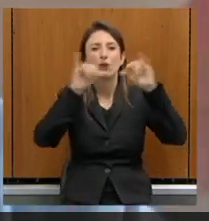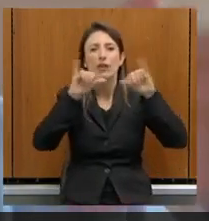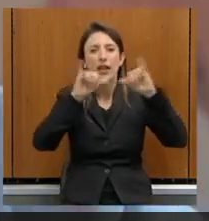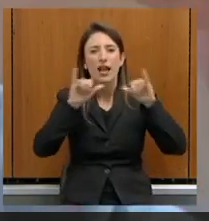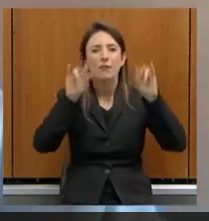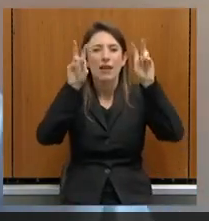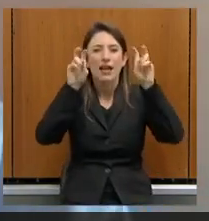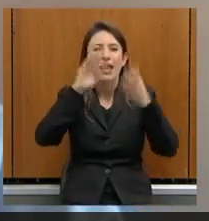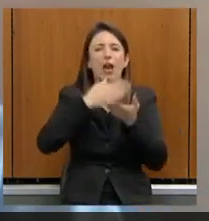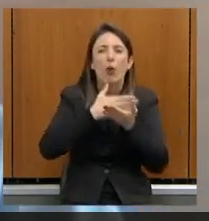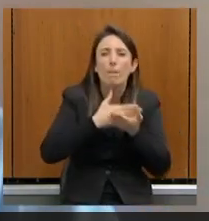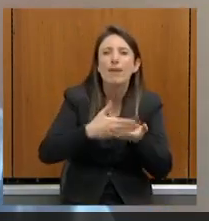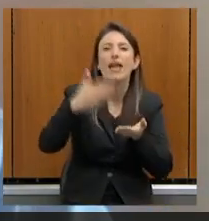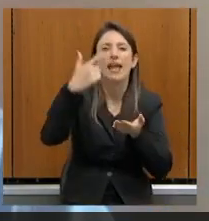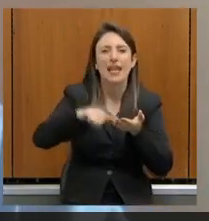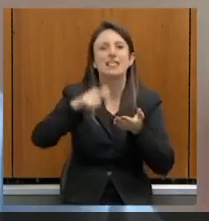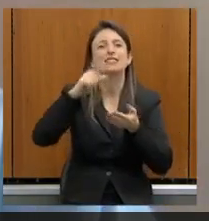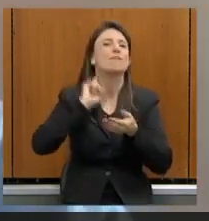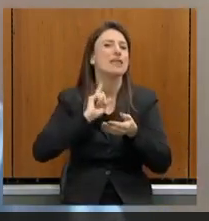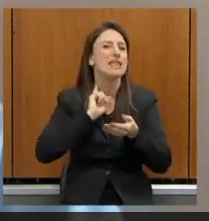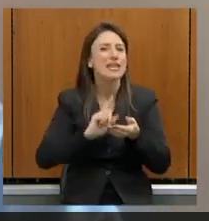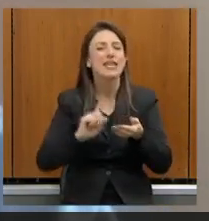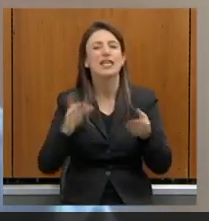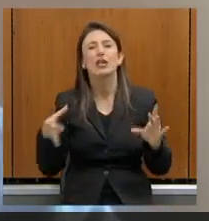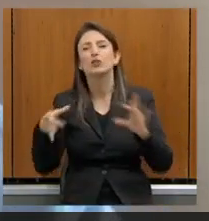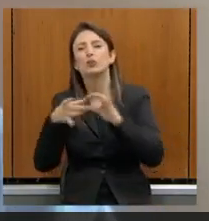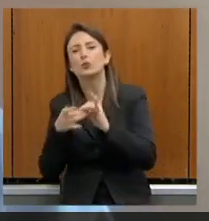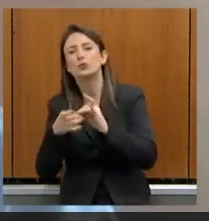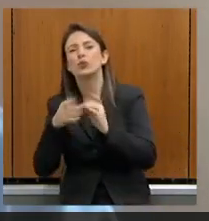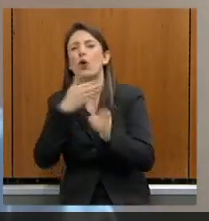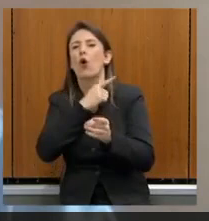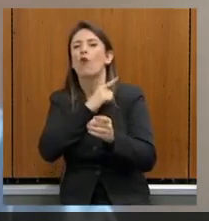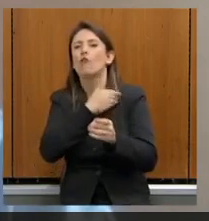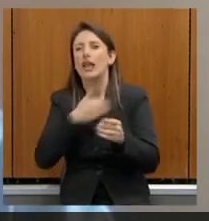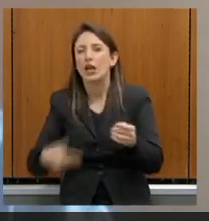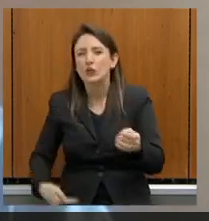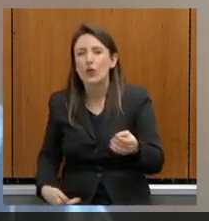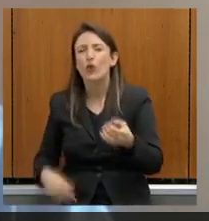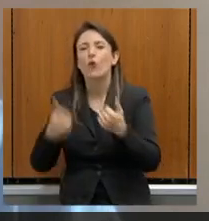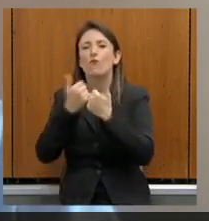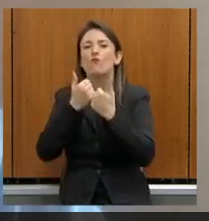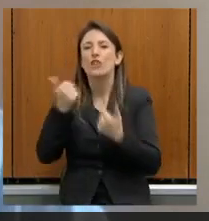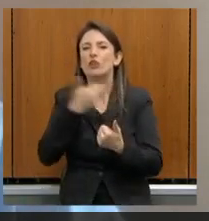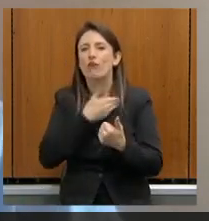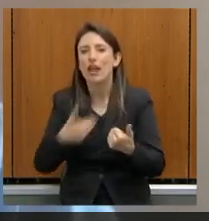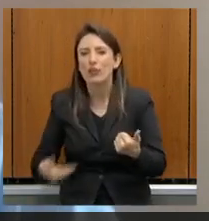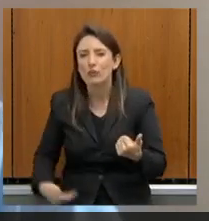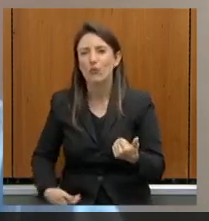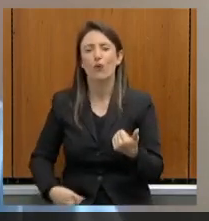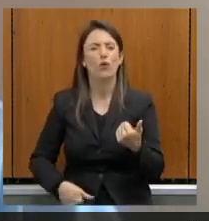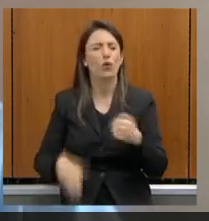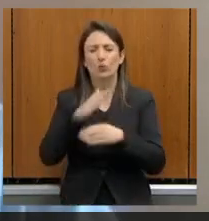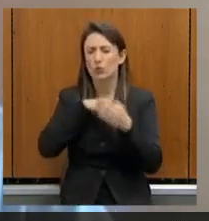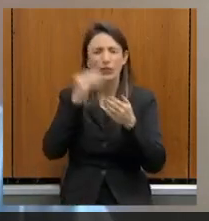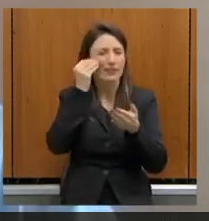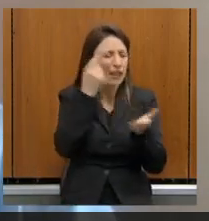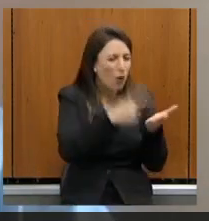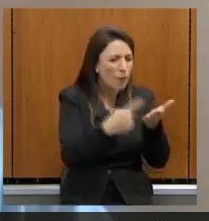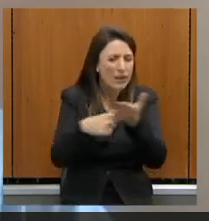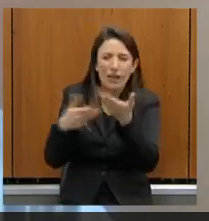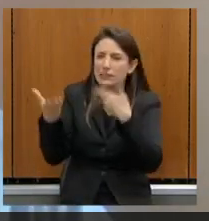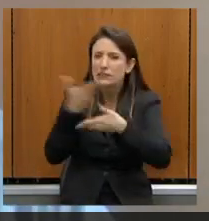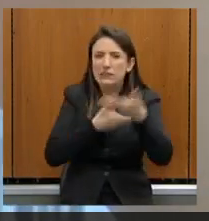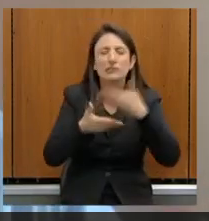e ao Governador, e ao Vice-Governador, que é um homem da cultura, poderia somatizar muito e